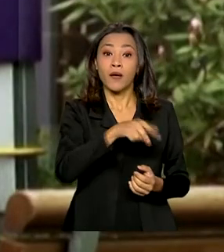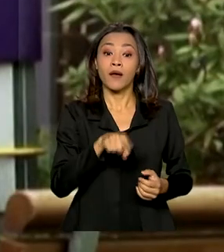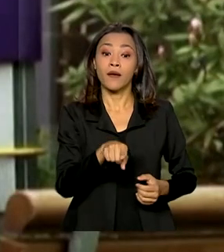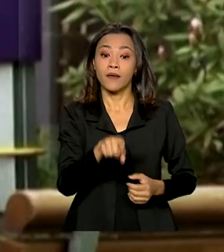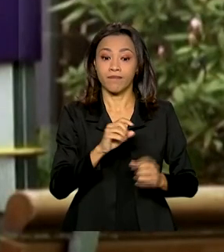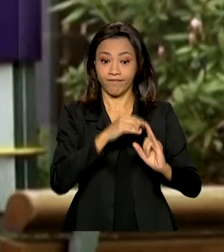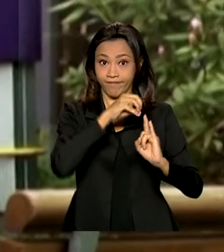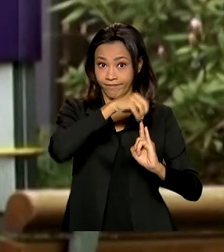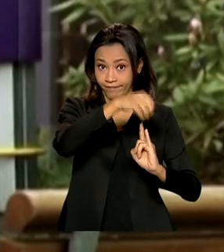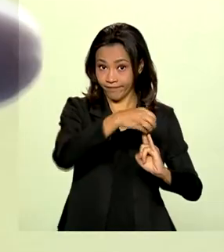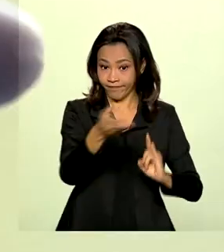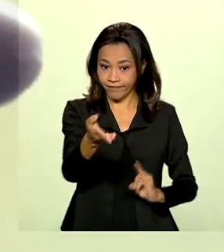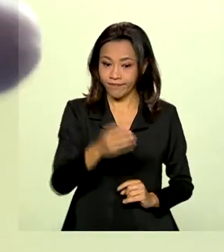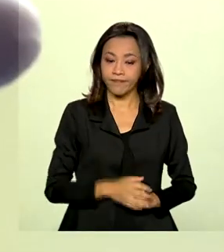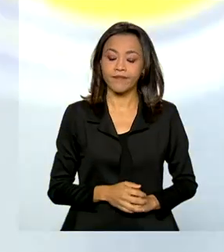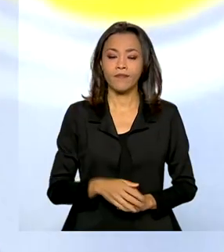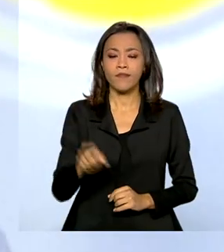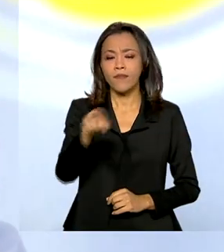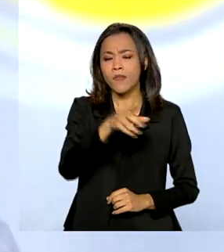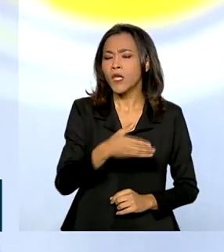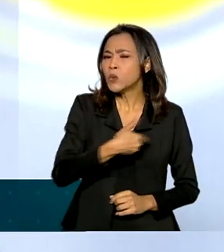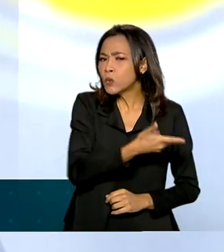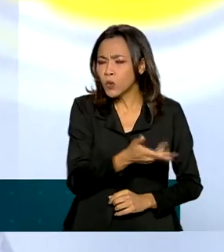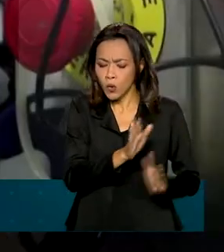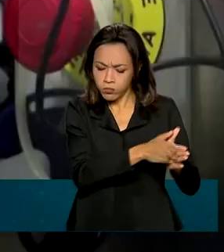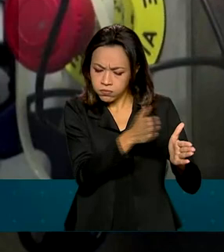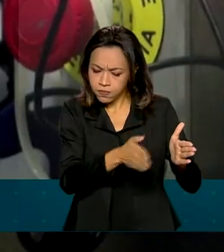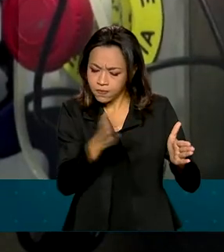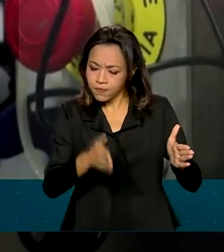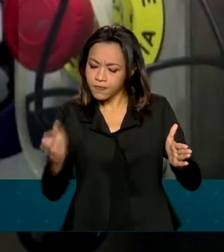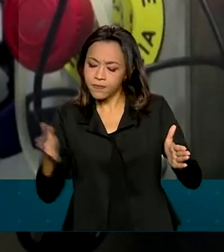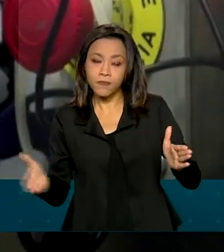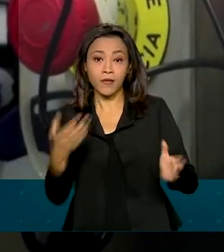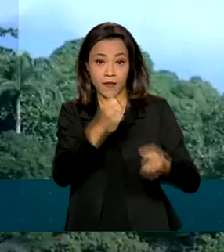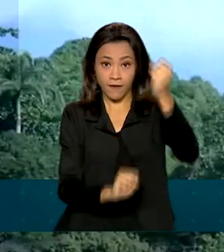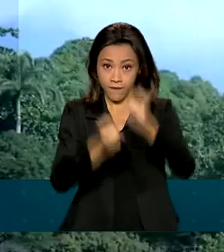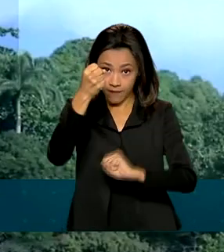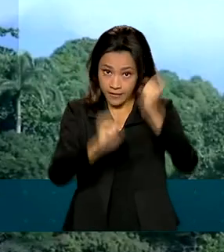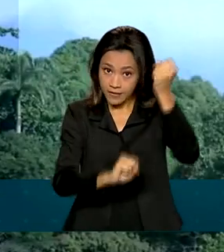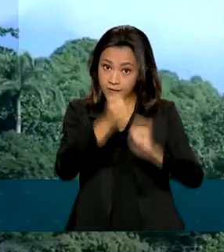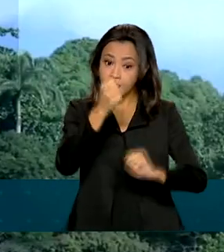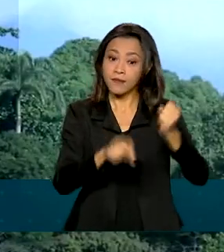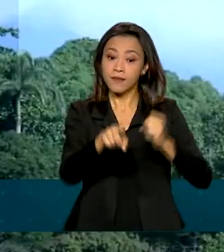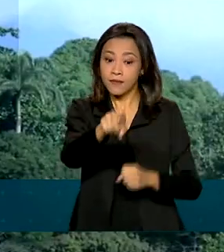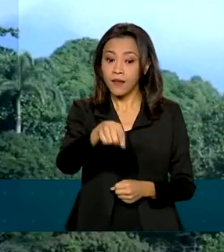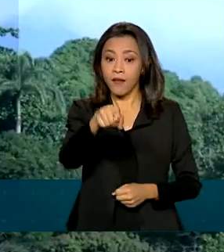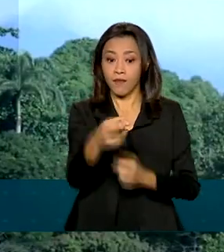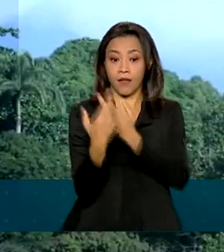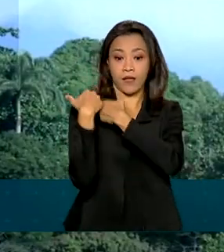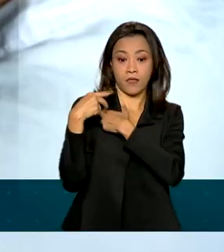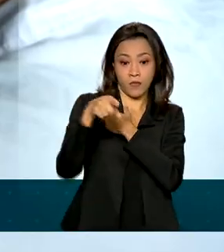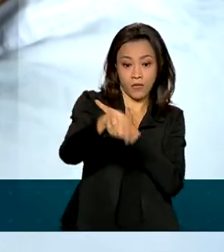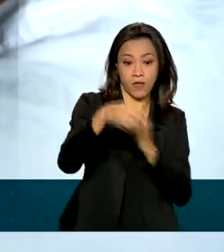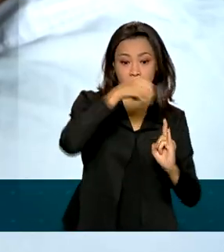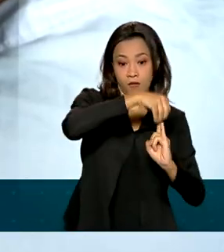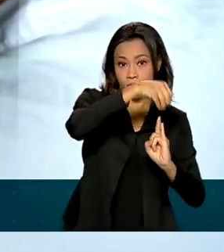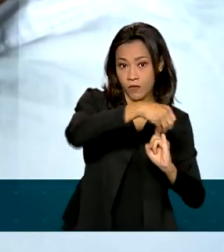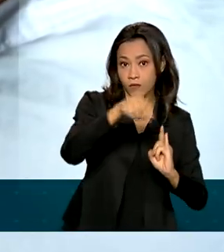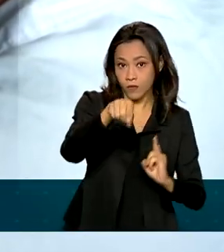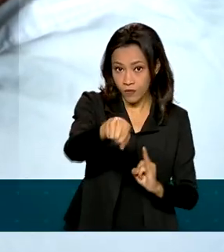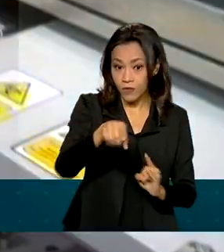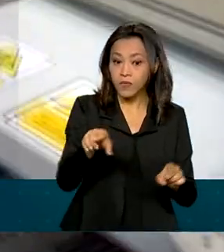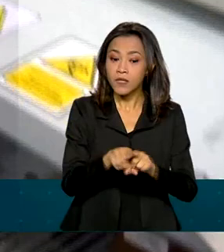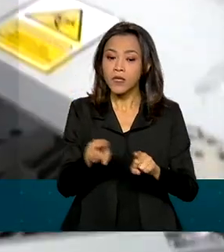O acordo permite que todo o processo de produção da vacina seja feito pela Fundação Oswaldo Cruz, inclusive o